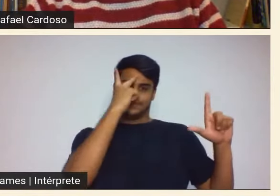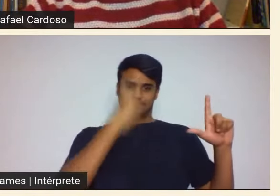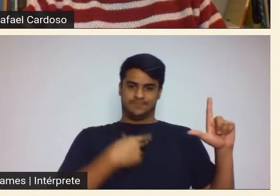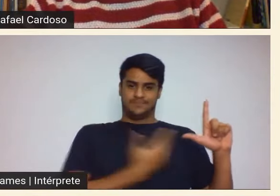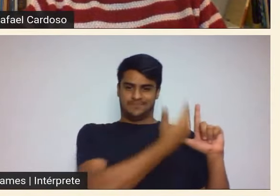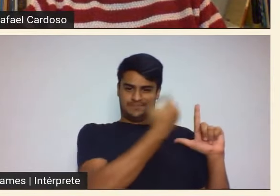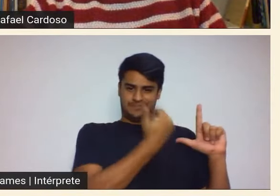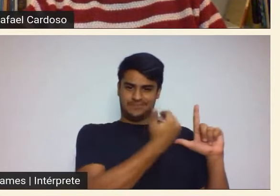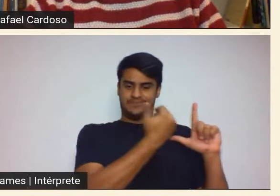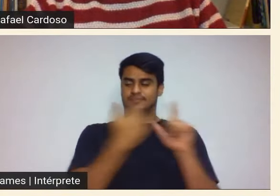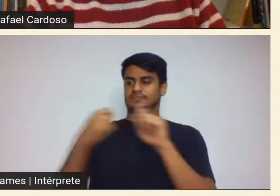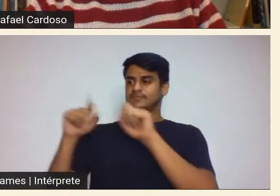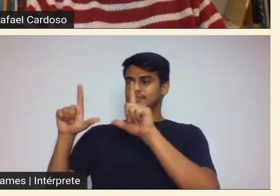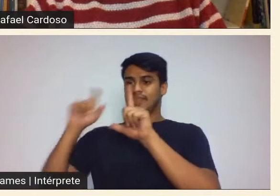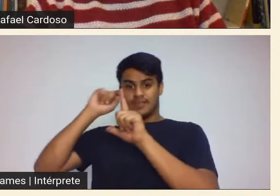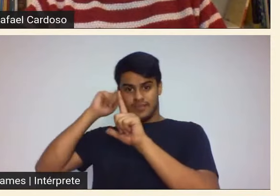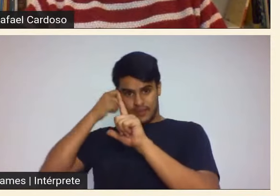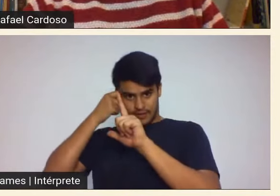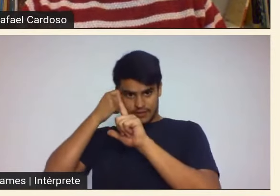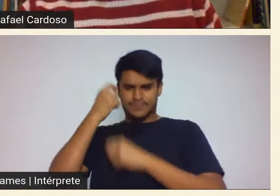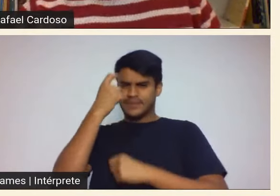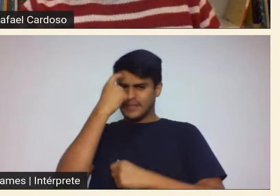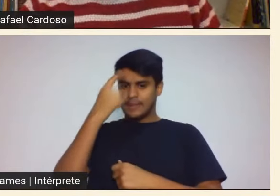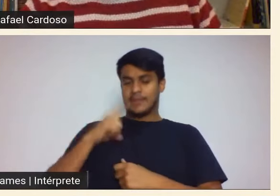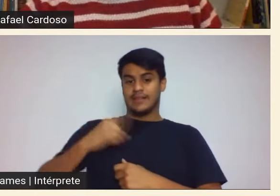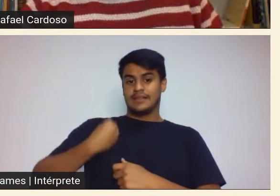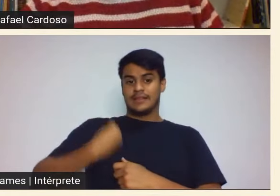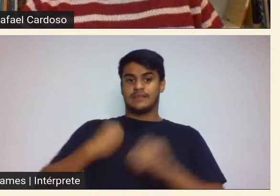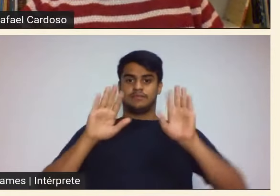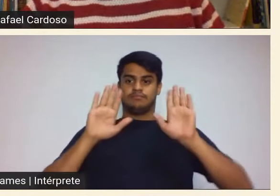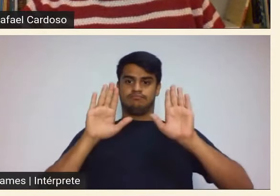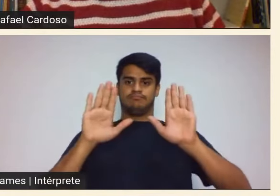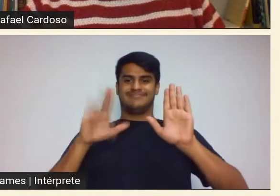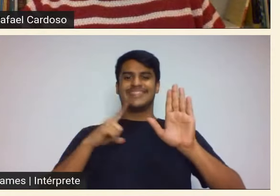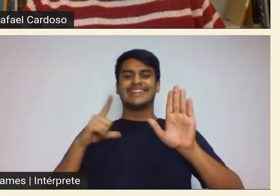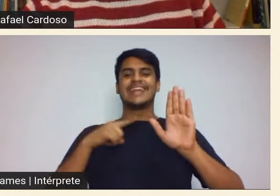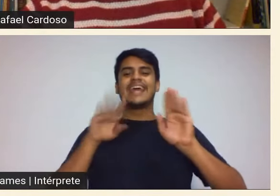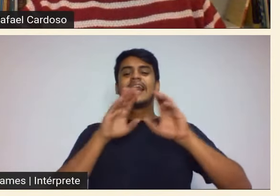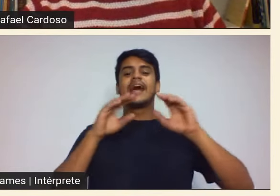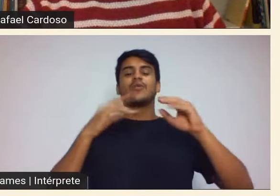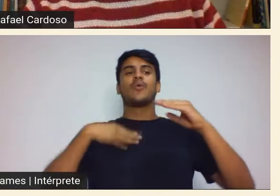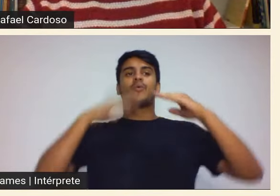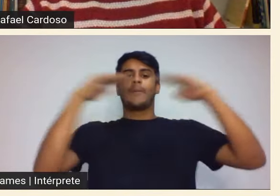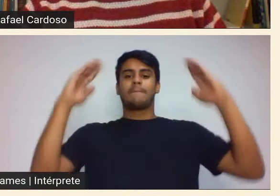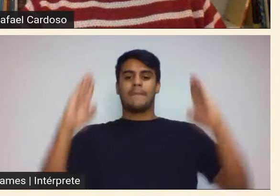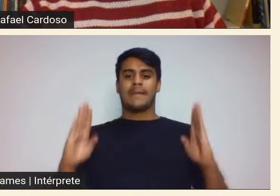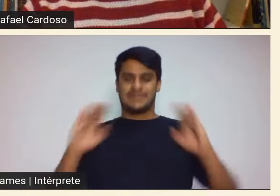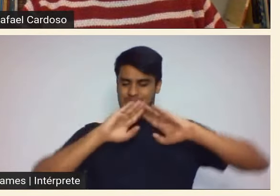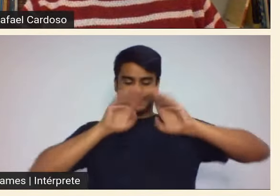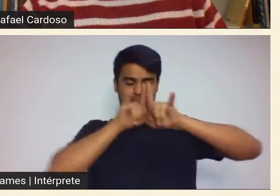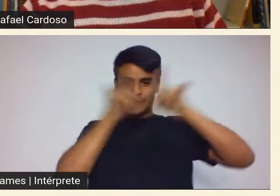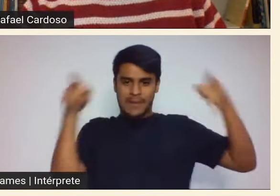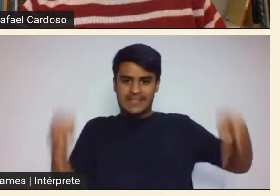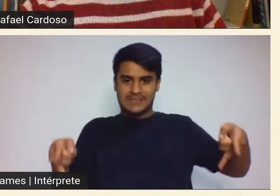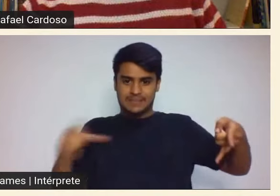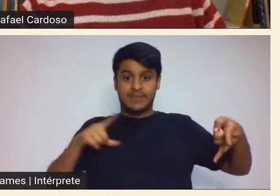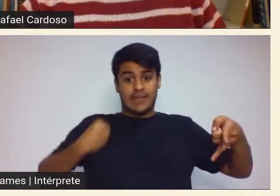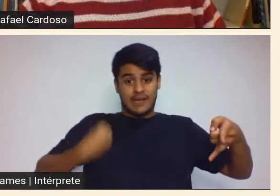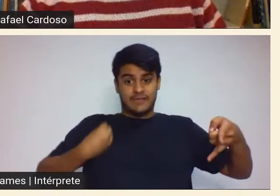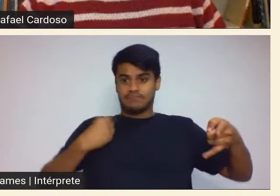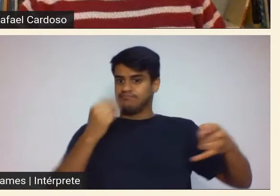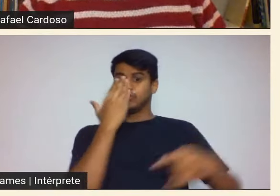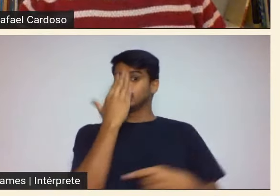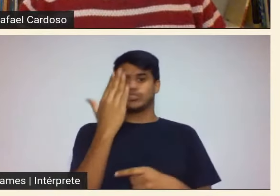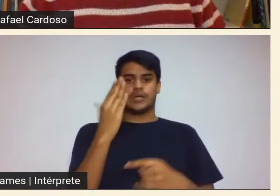pinturas, lembra que elas estavam lado a lado na entrada da exposição do MASP e pede para você comentar